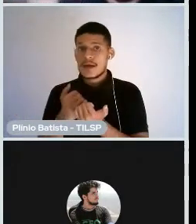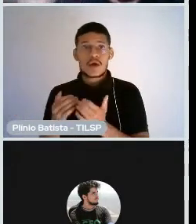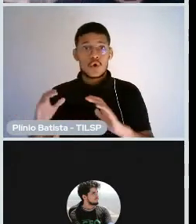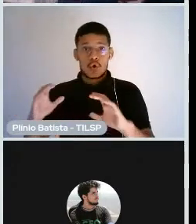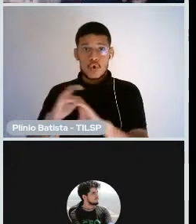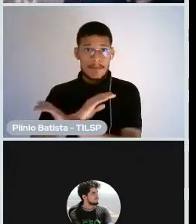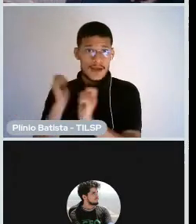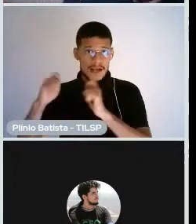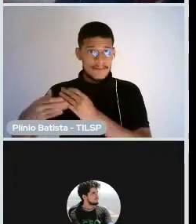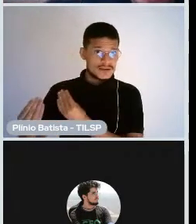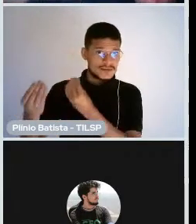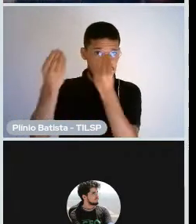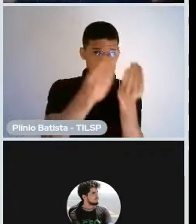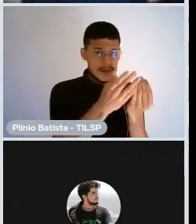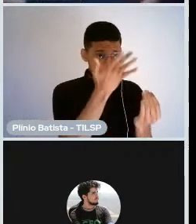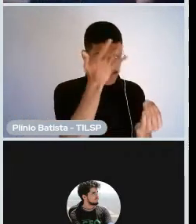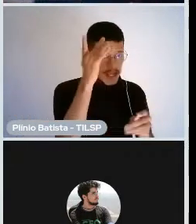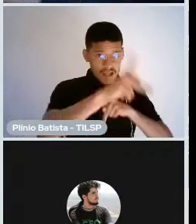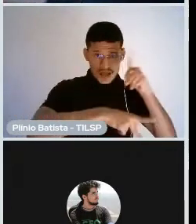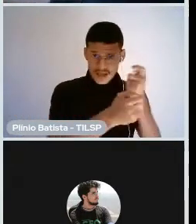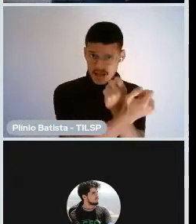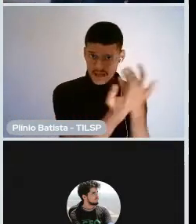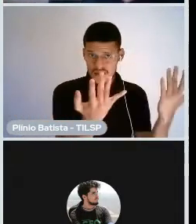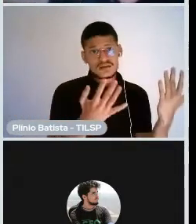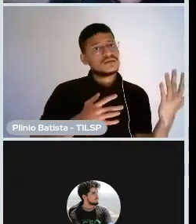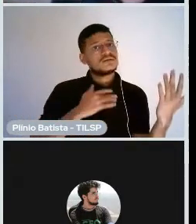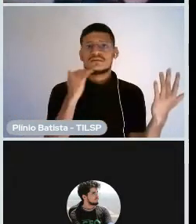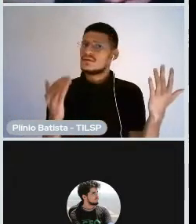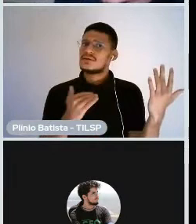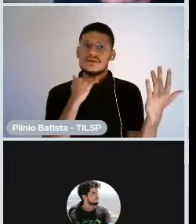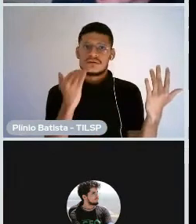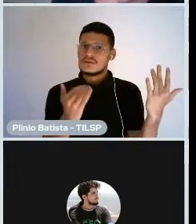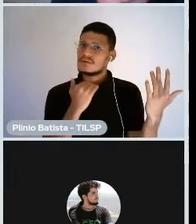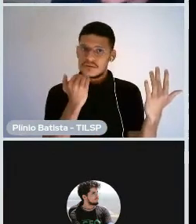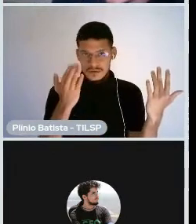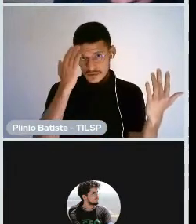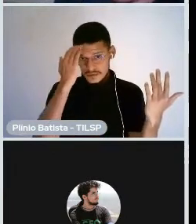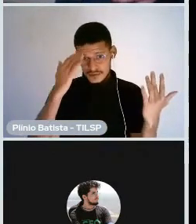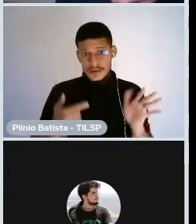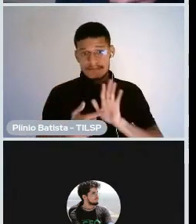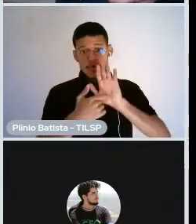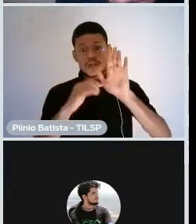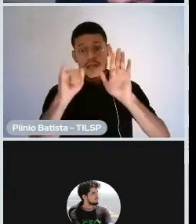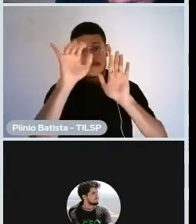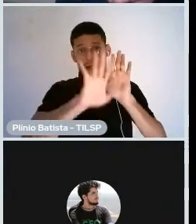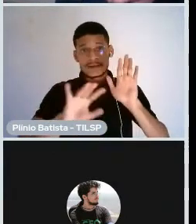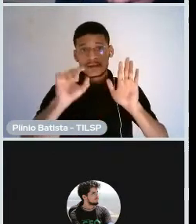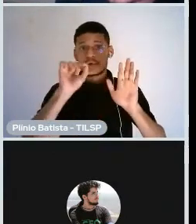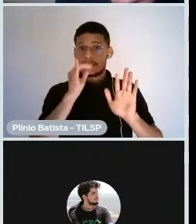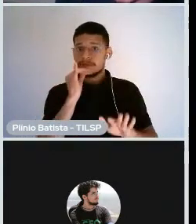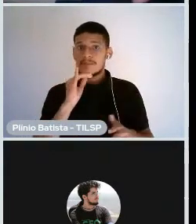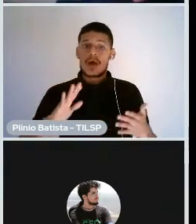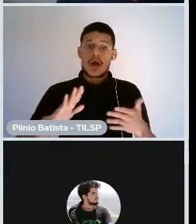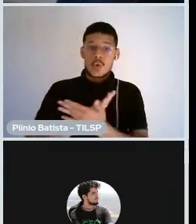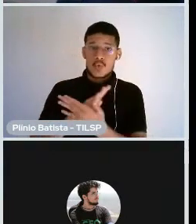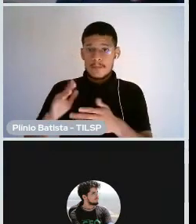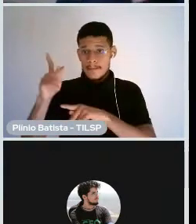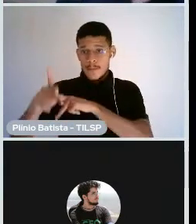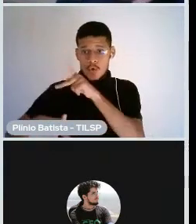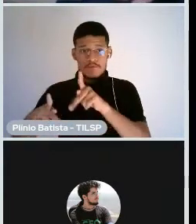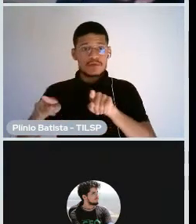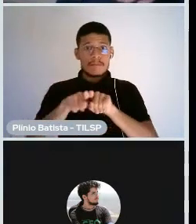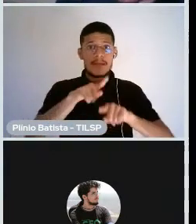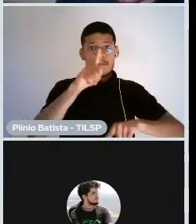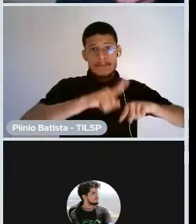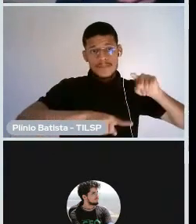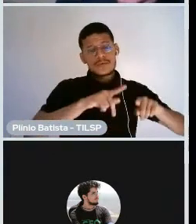alimentar a quantidade de pessoas. Ia chegar um momento em que ia acontecer isso aqui, como está mostrando nessa imagem. A população e os recursos.